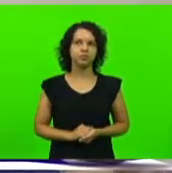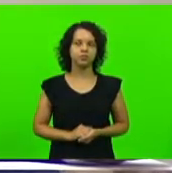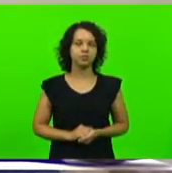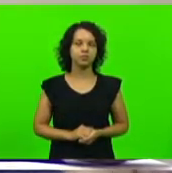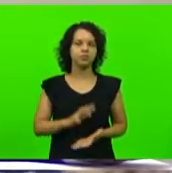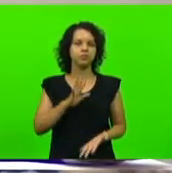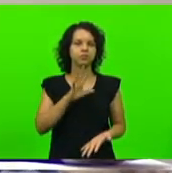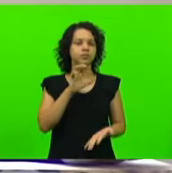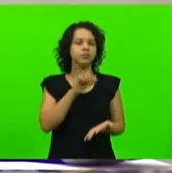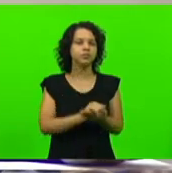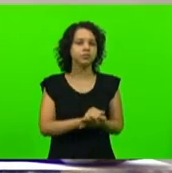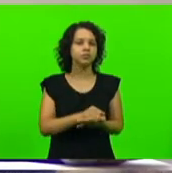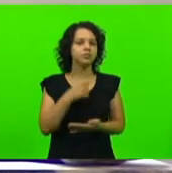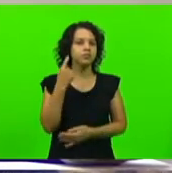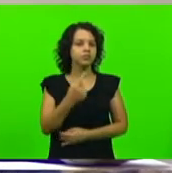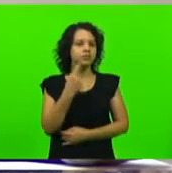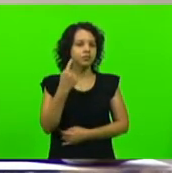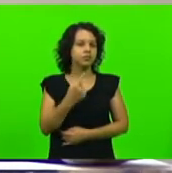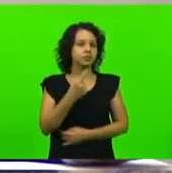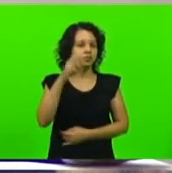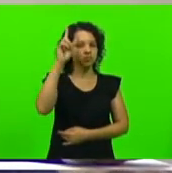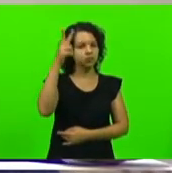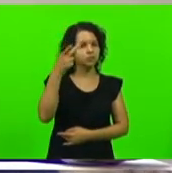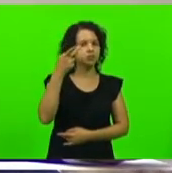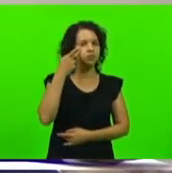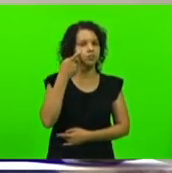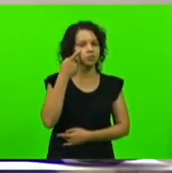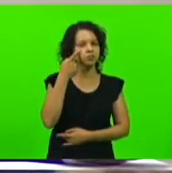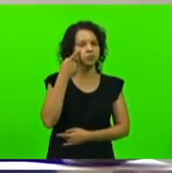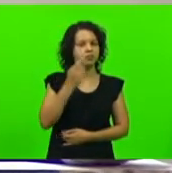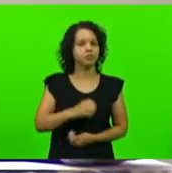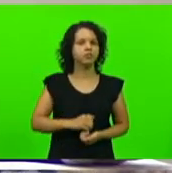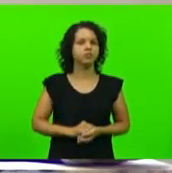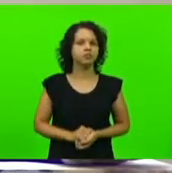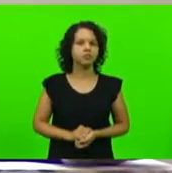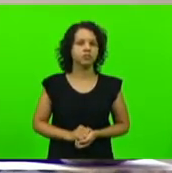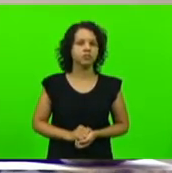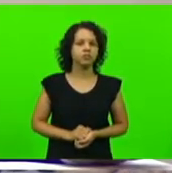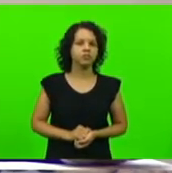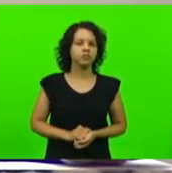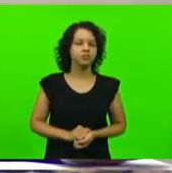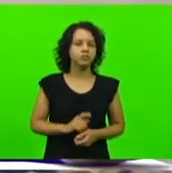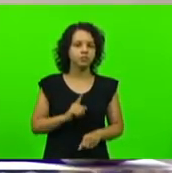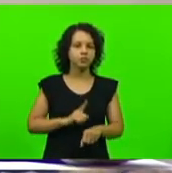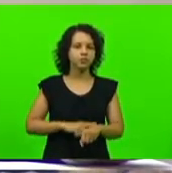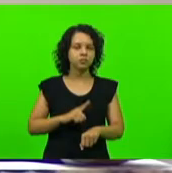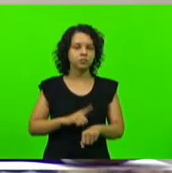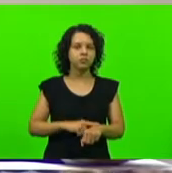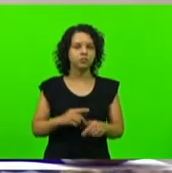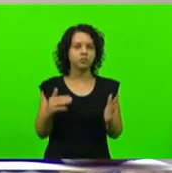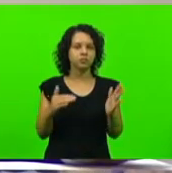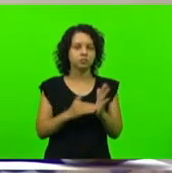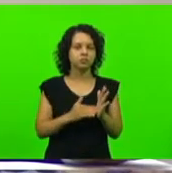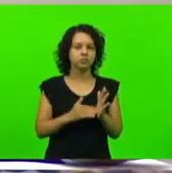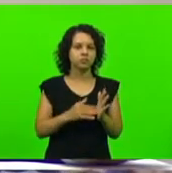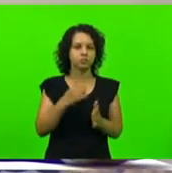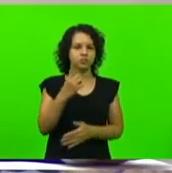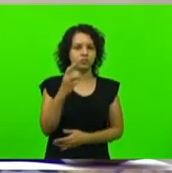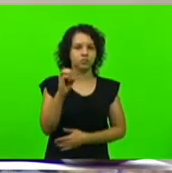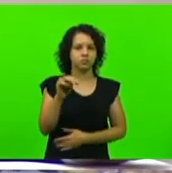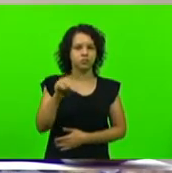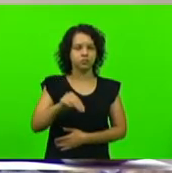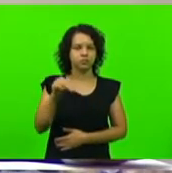para falar, deputado Milton Obos, Vossa Excelência tem o tempo de até 10